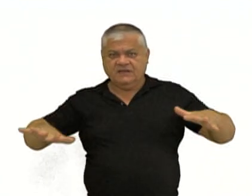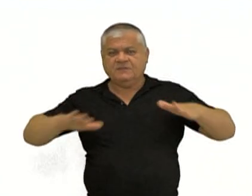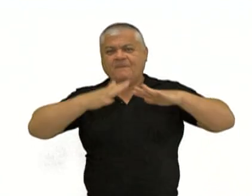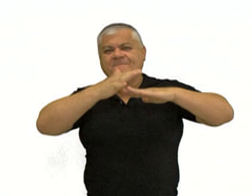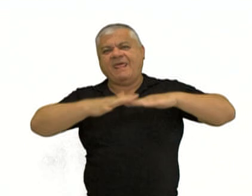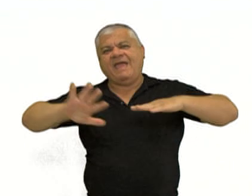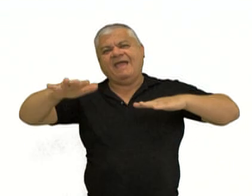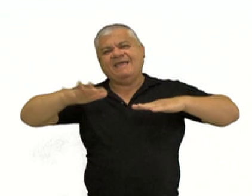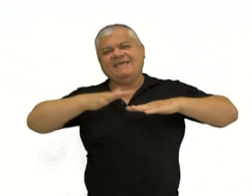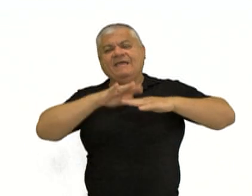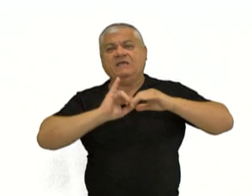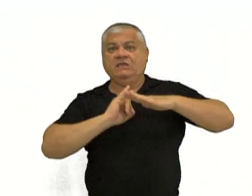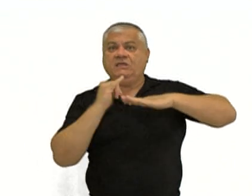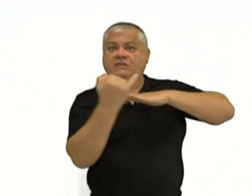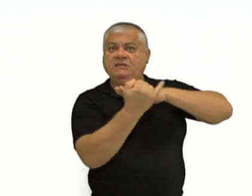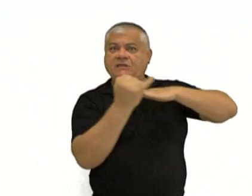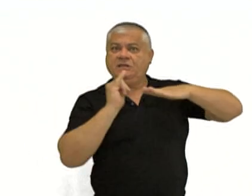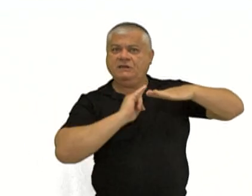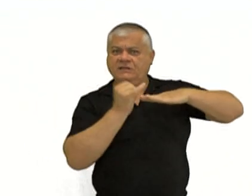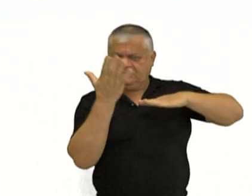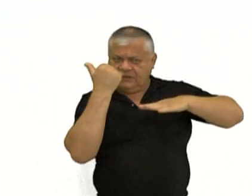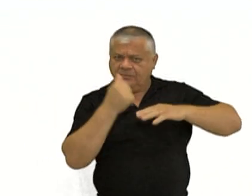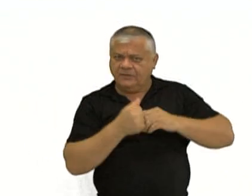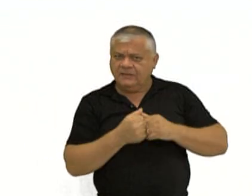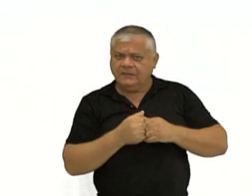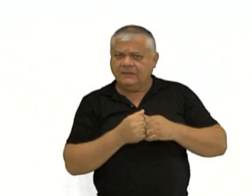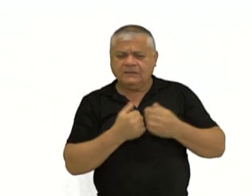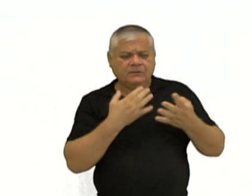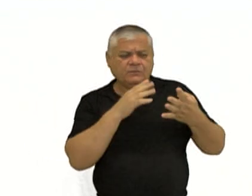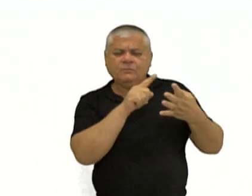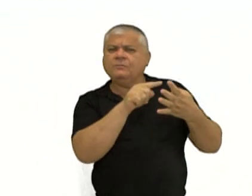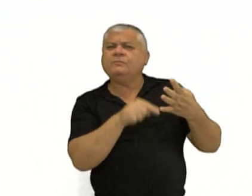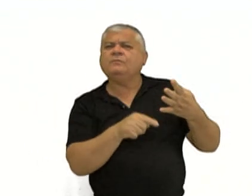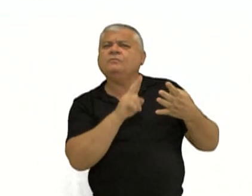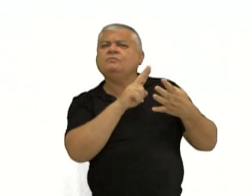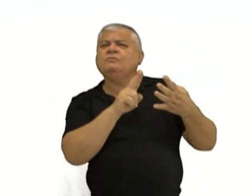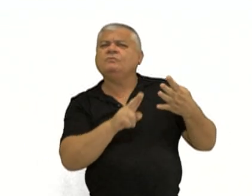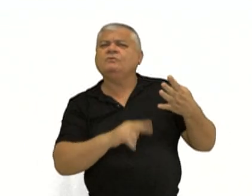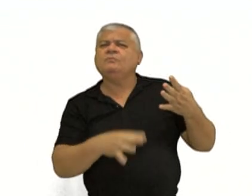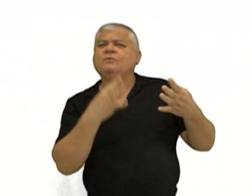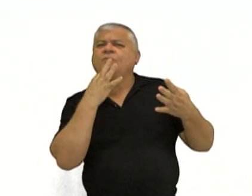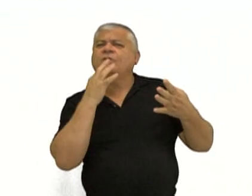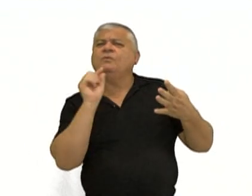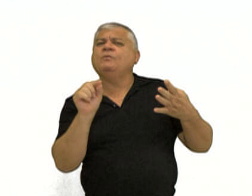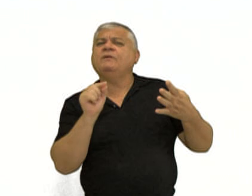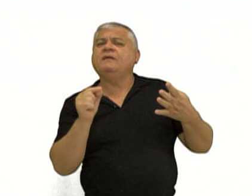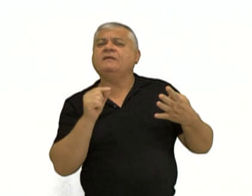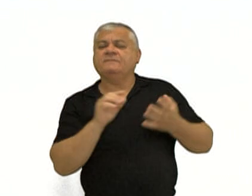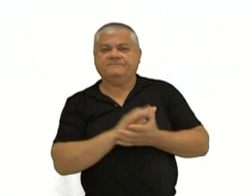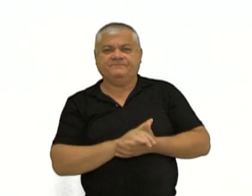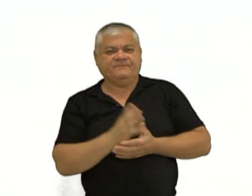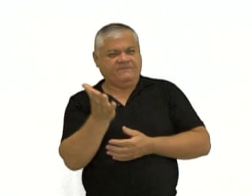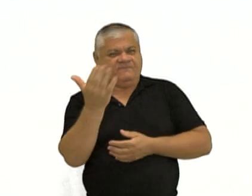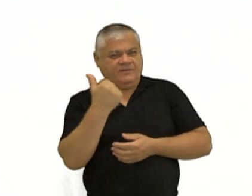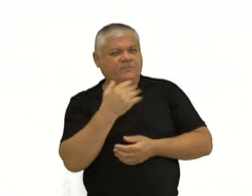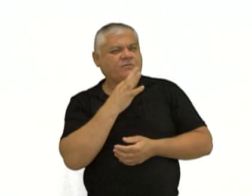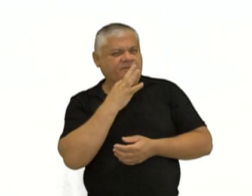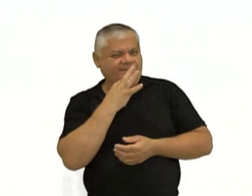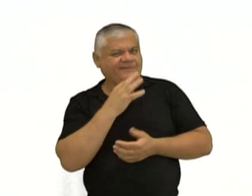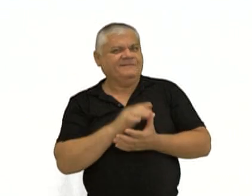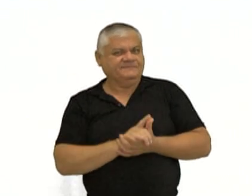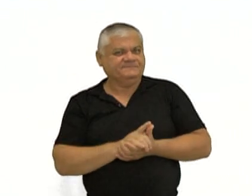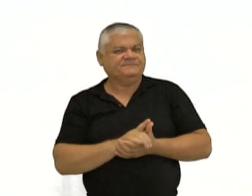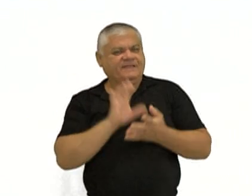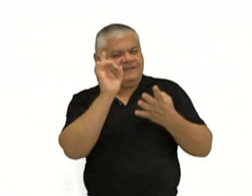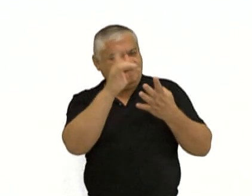mares, ilhas? O que nós sabemos sobre essas palavras, sobre esses nomes? Então, vamos conhecer um pouquinho